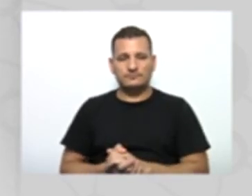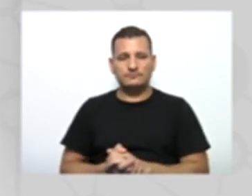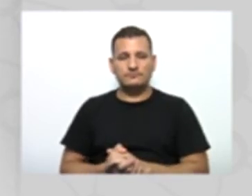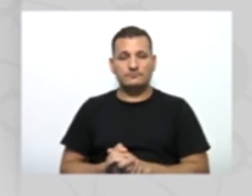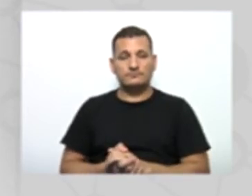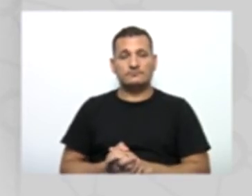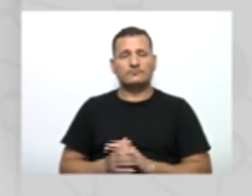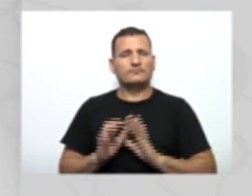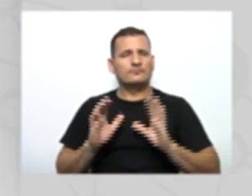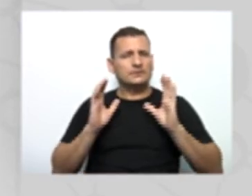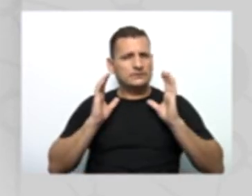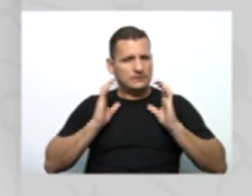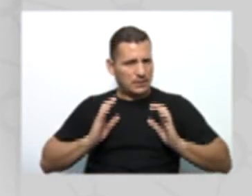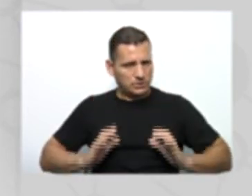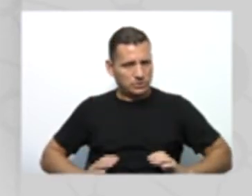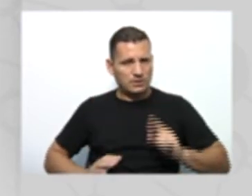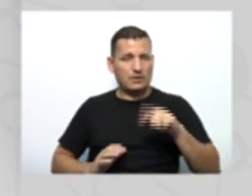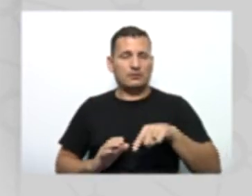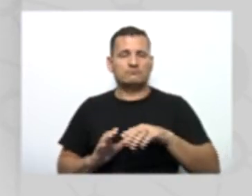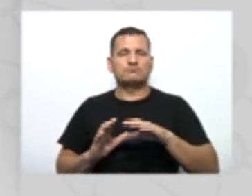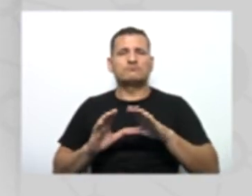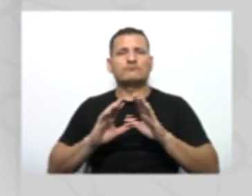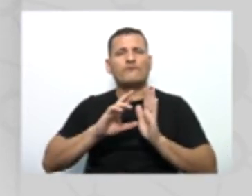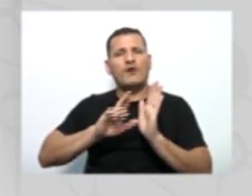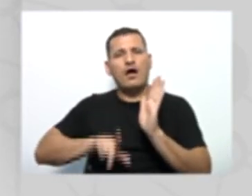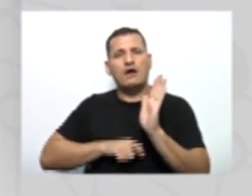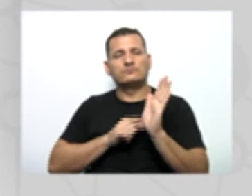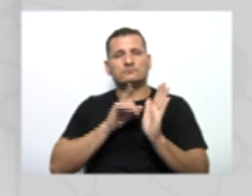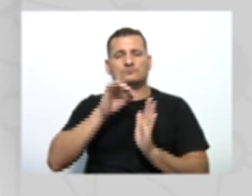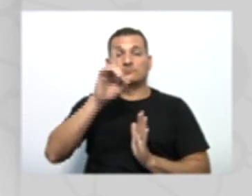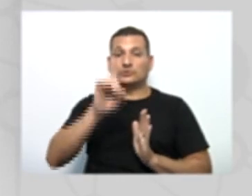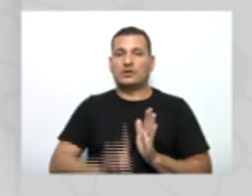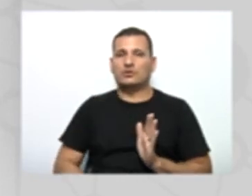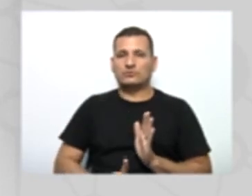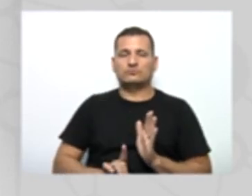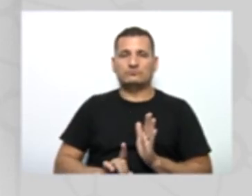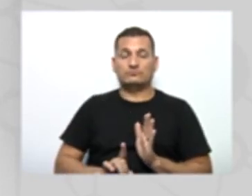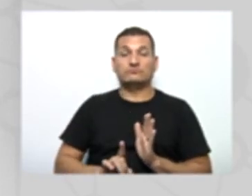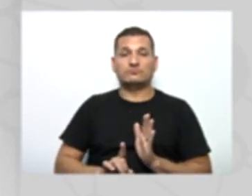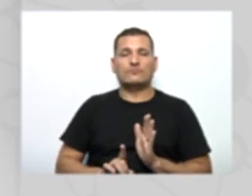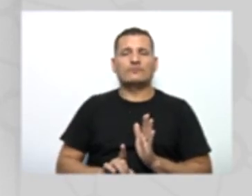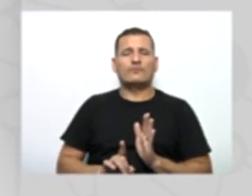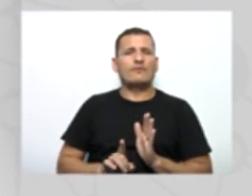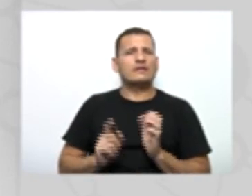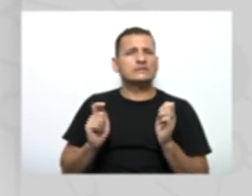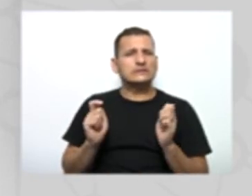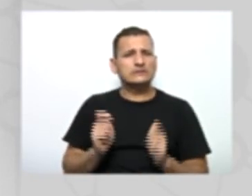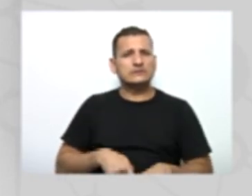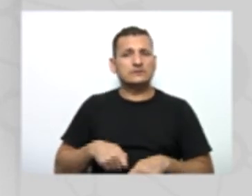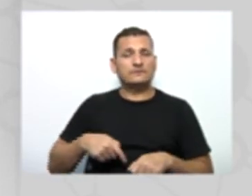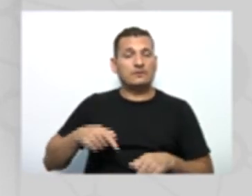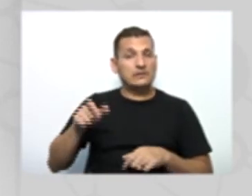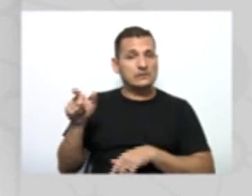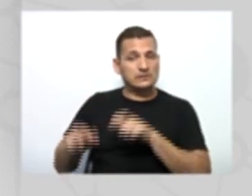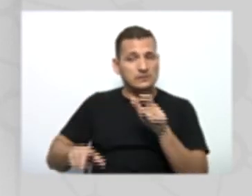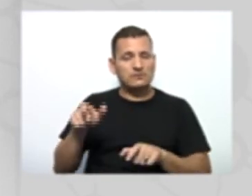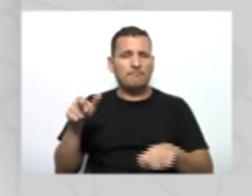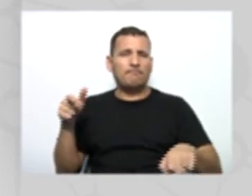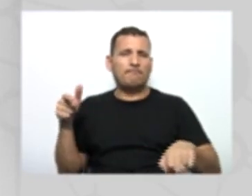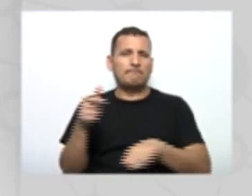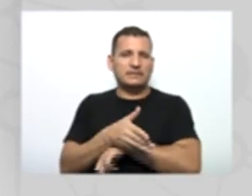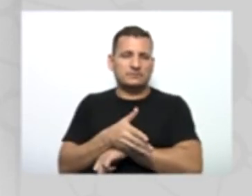da cidadania, de que forma que nós podemos exercer a cidadania no país que nós vivemos. Agora nós vamos ver uma definição